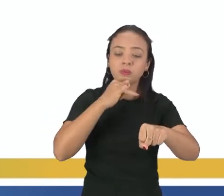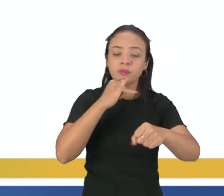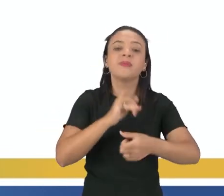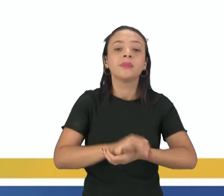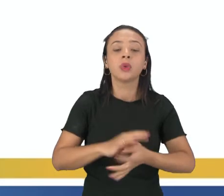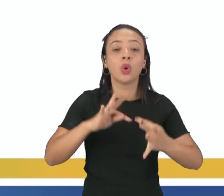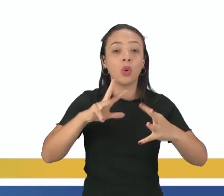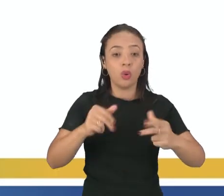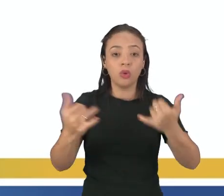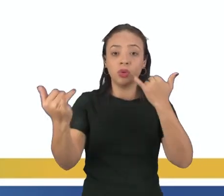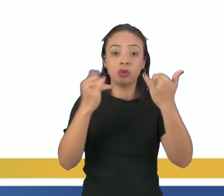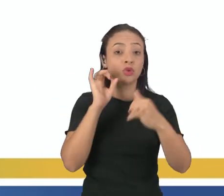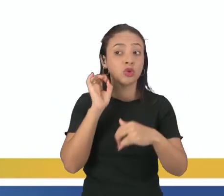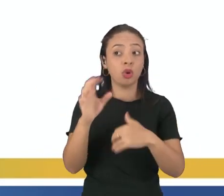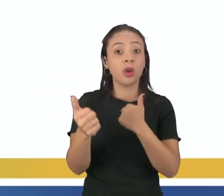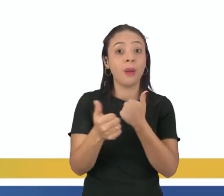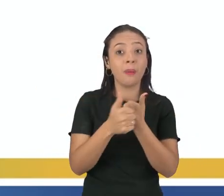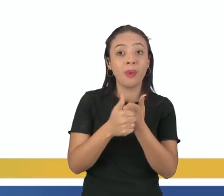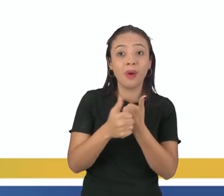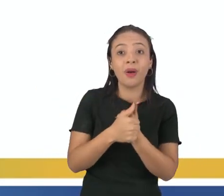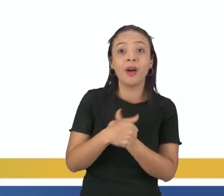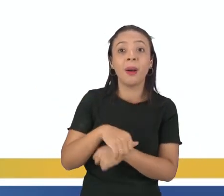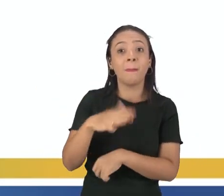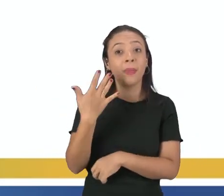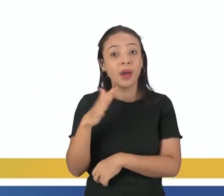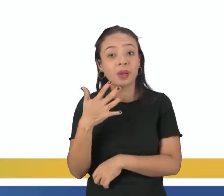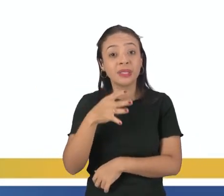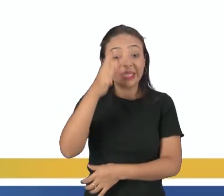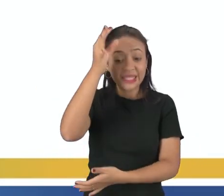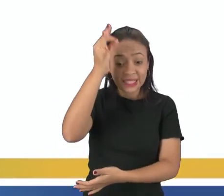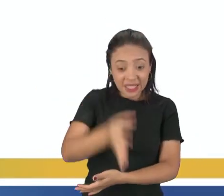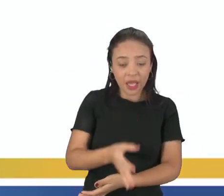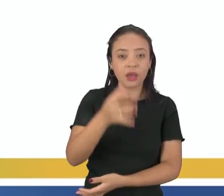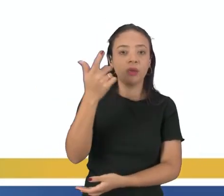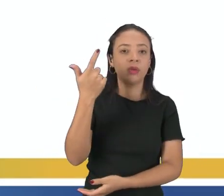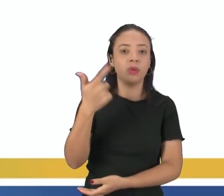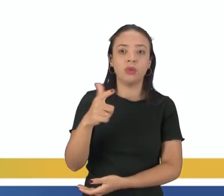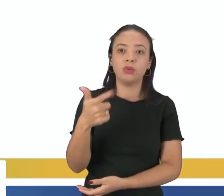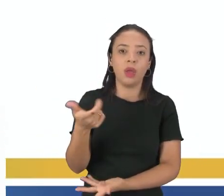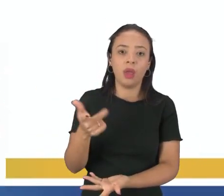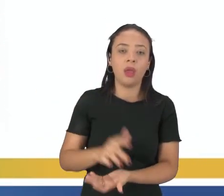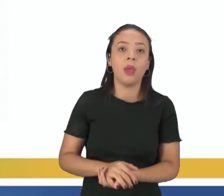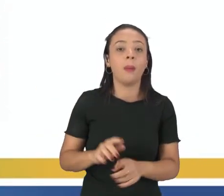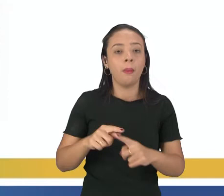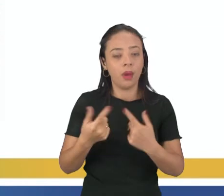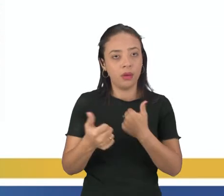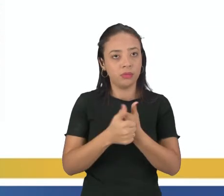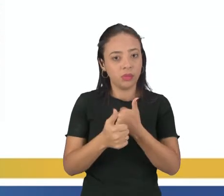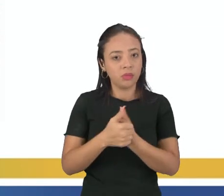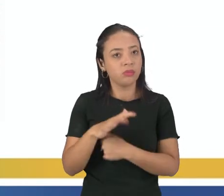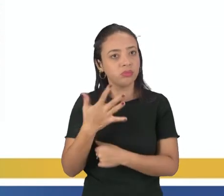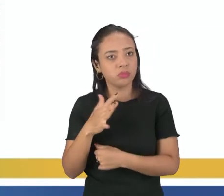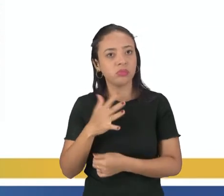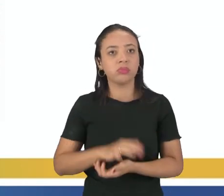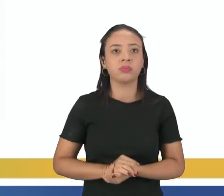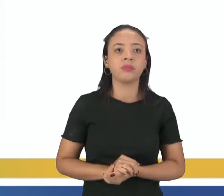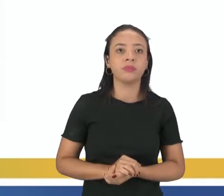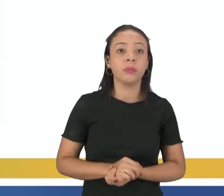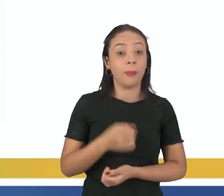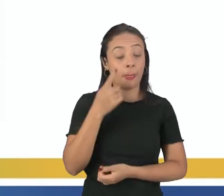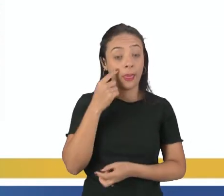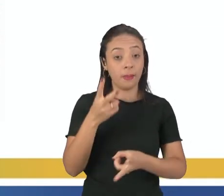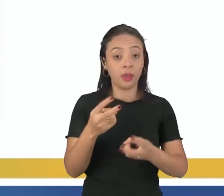informações foram apenas estimativas. Eu não sei a quantidade exata, mas eu sei que está aproximadamente. Note que as